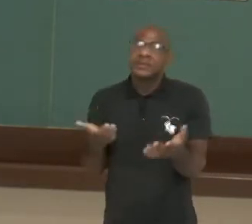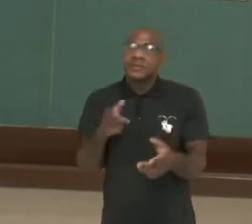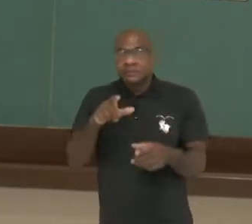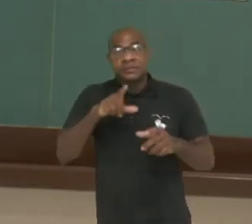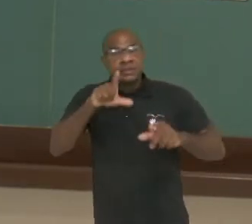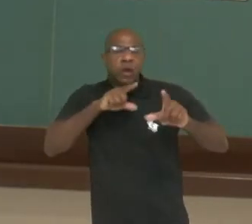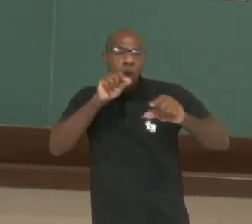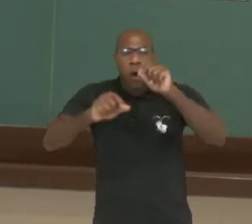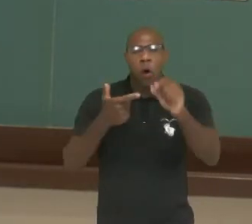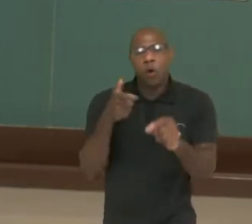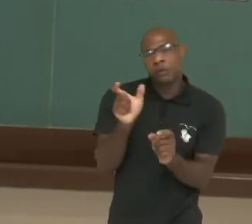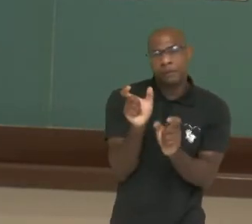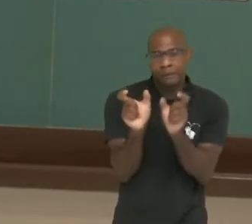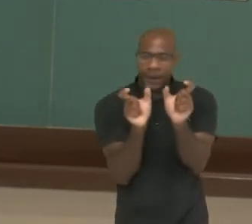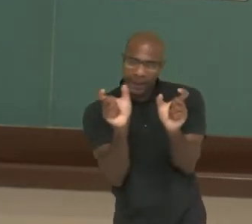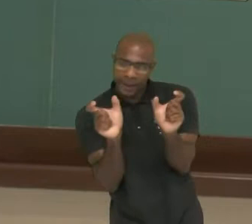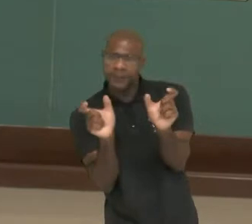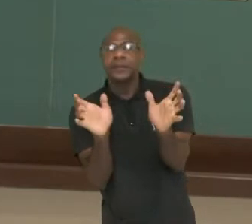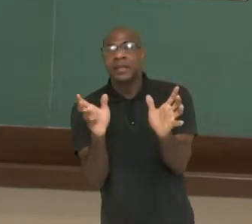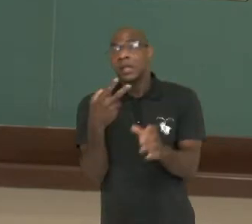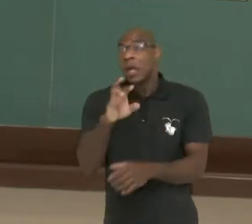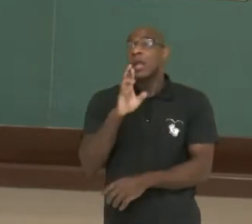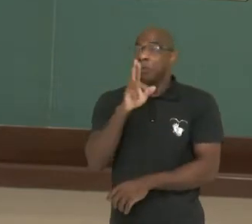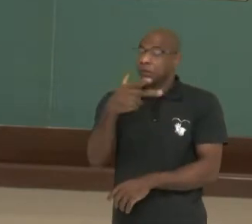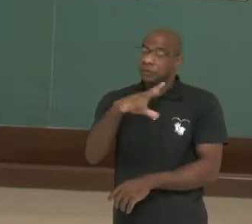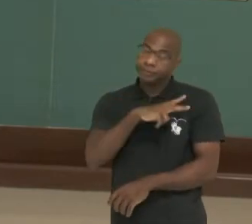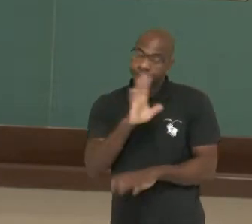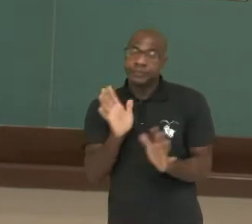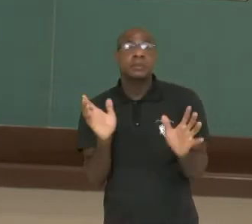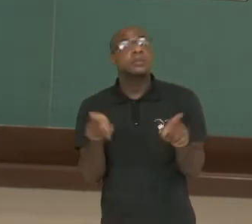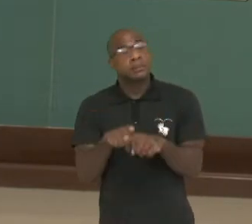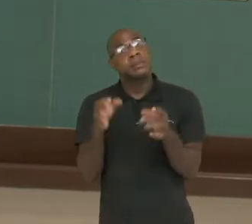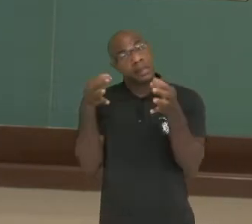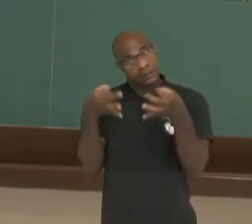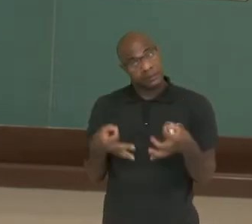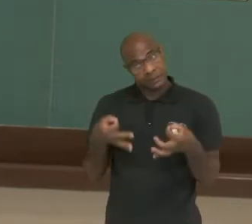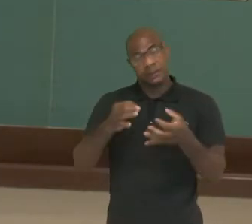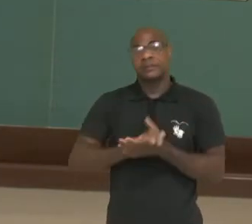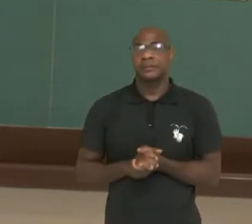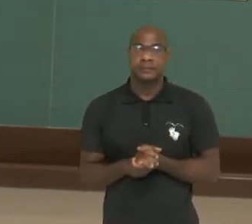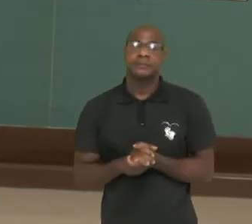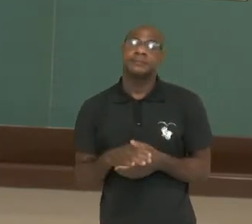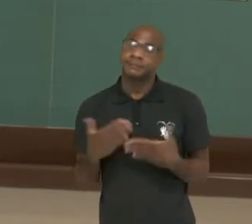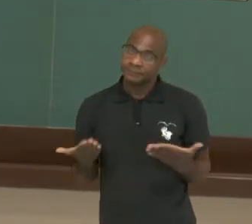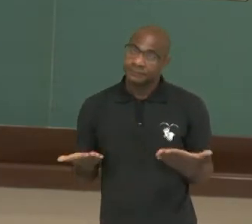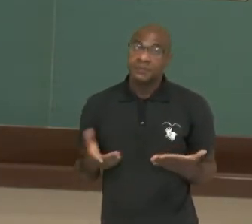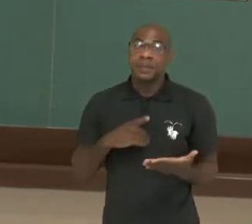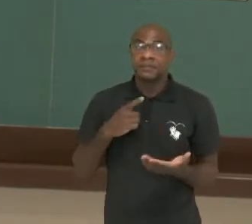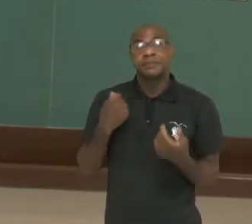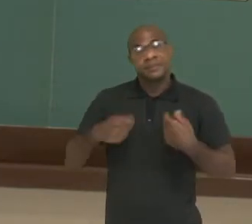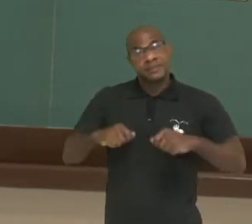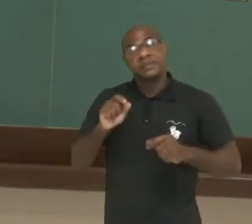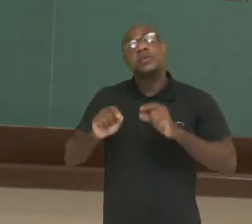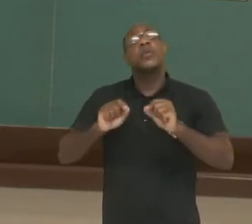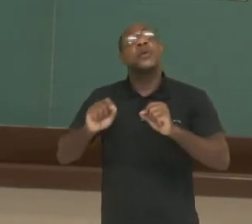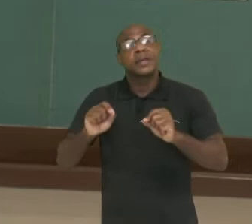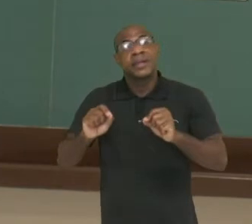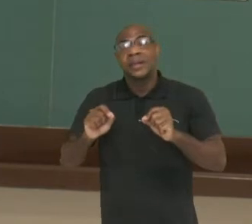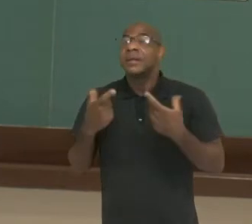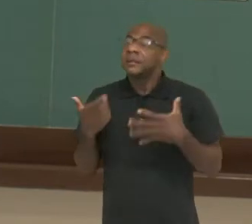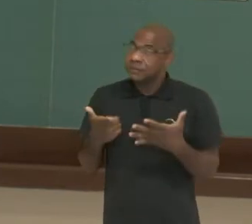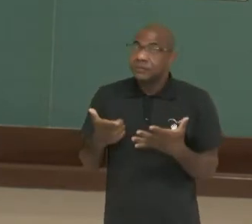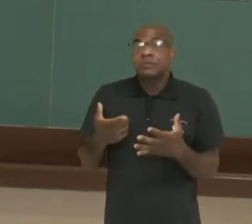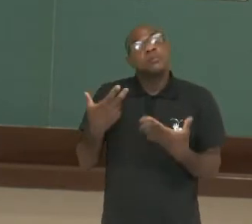outras palavras para compor a resposta de vocês, está também correto, muito provavelmente, né? Desde que tenha tido aí a mesma